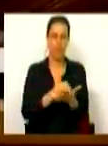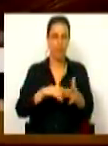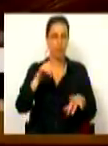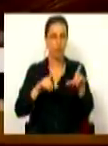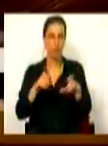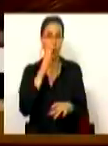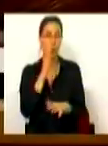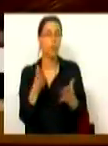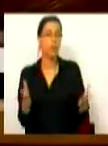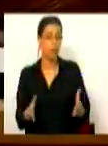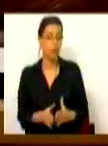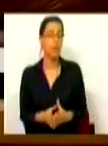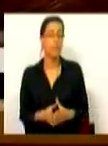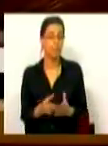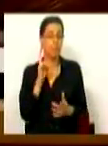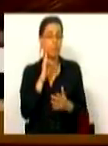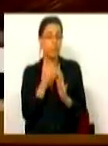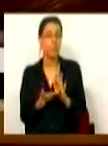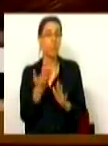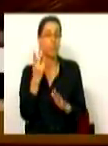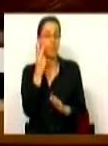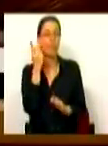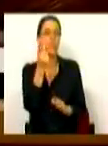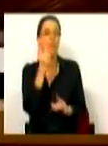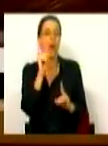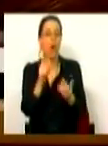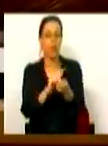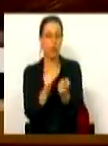estatísticos. Muito mais relevante são as vidas que foram